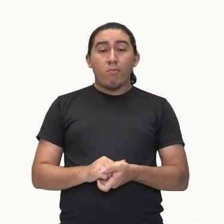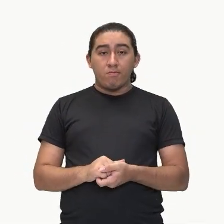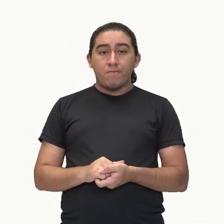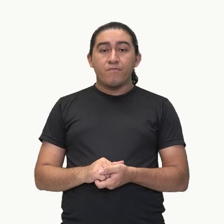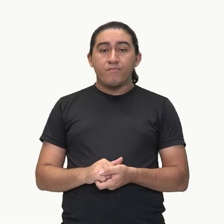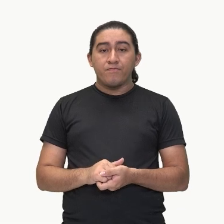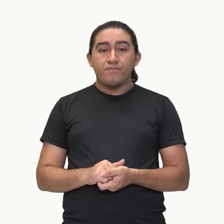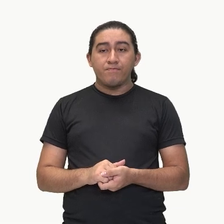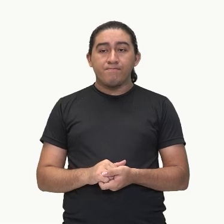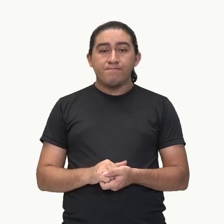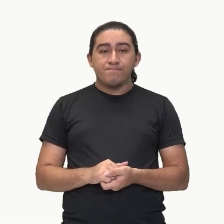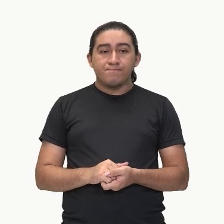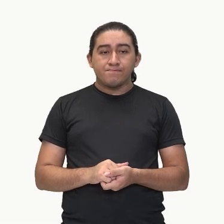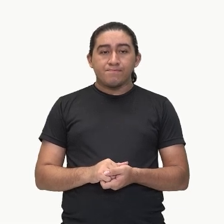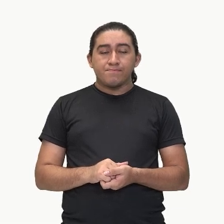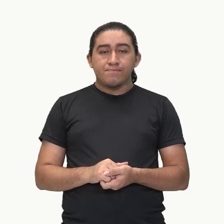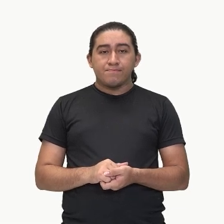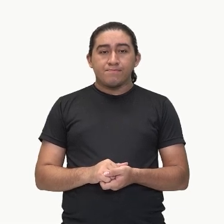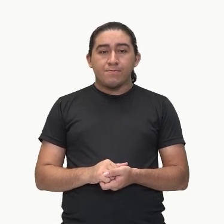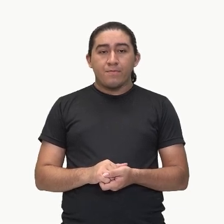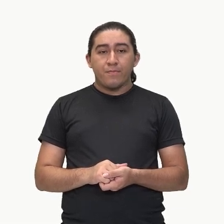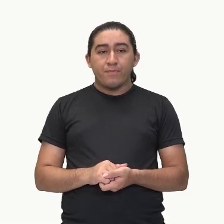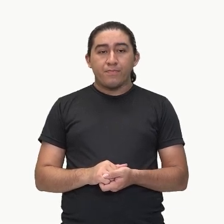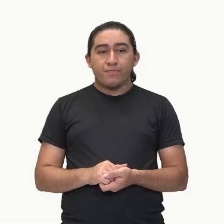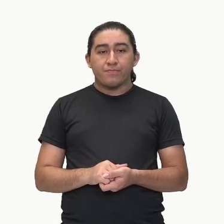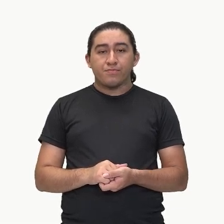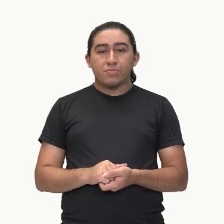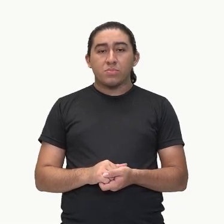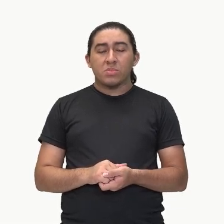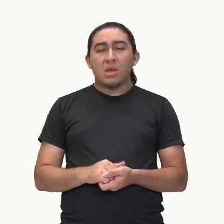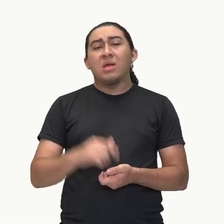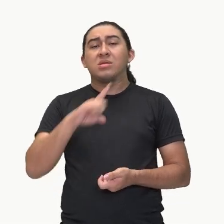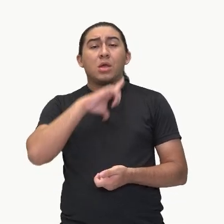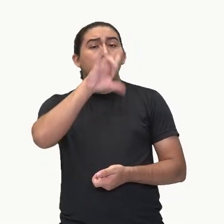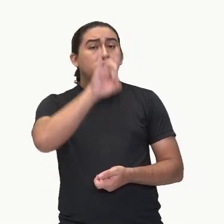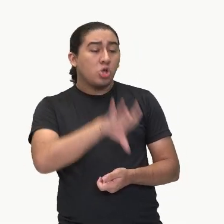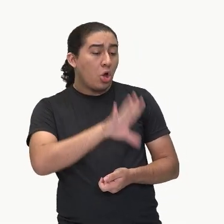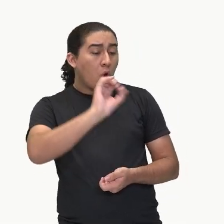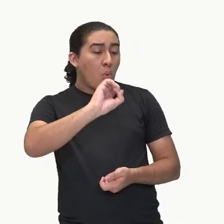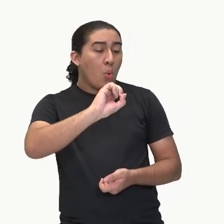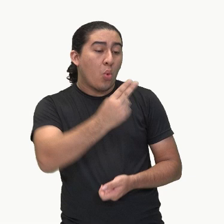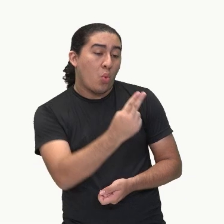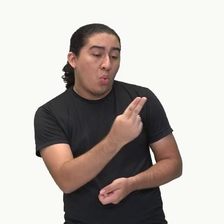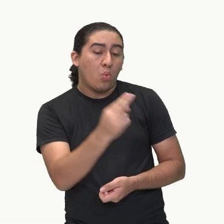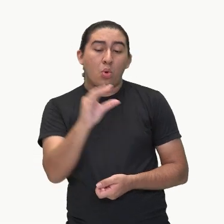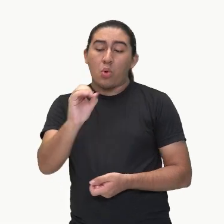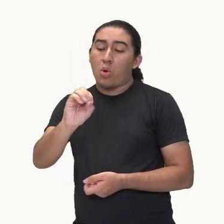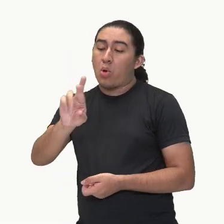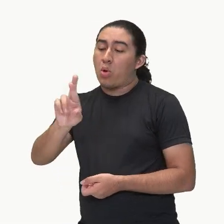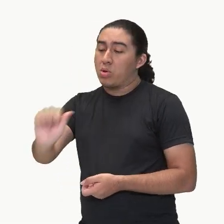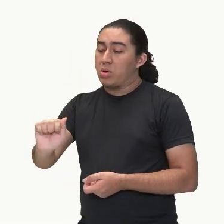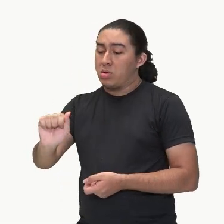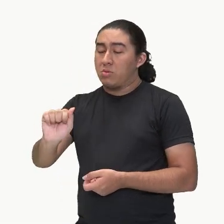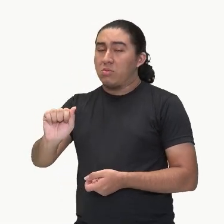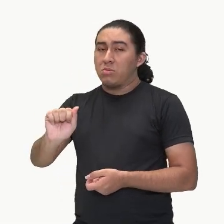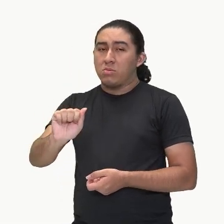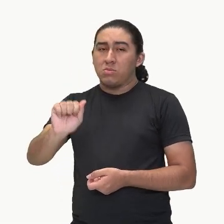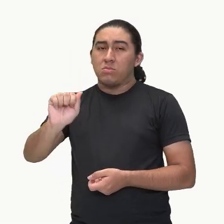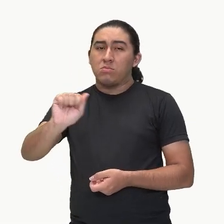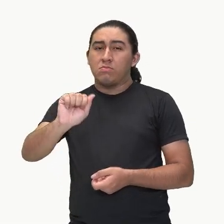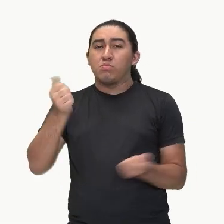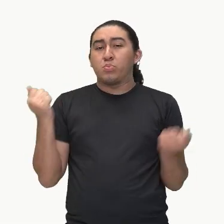pessoal, somente com o ou e essas construções de ora e ora,